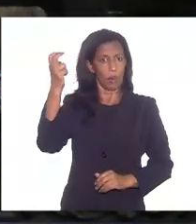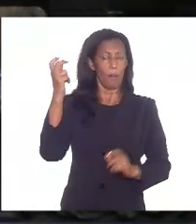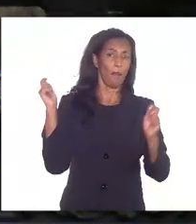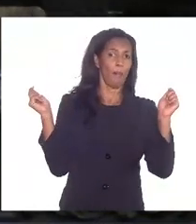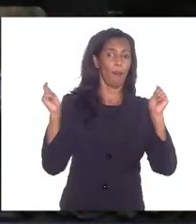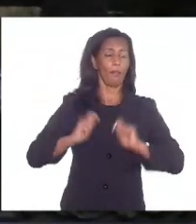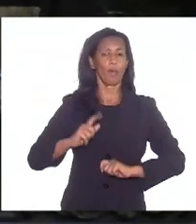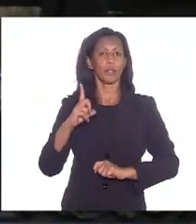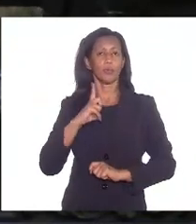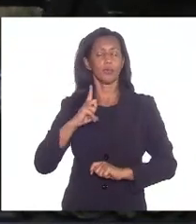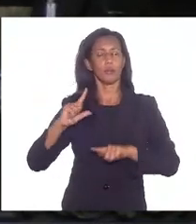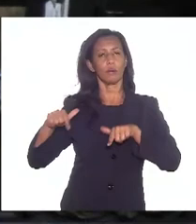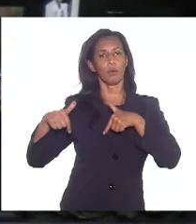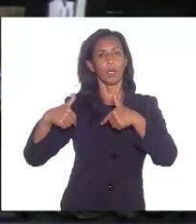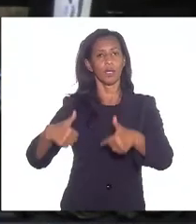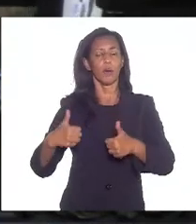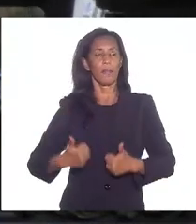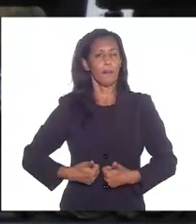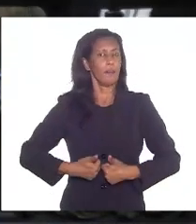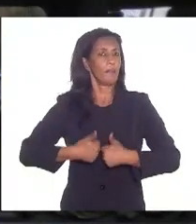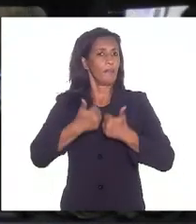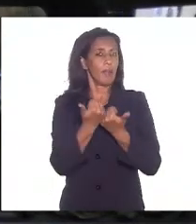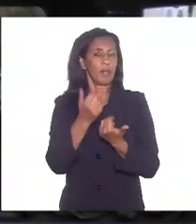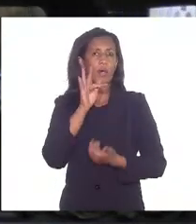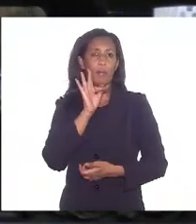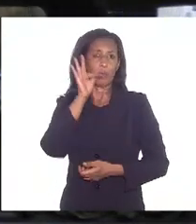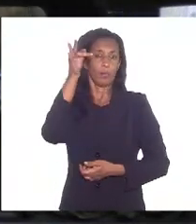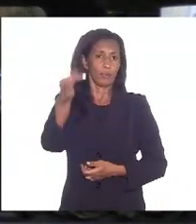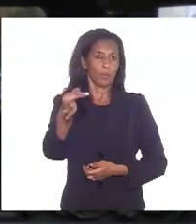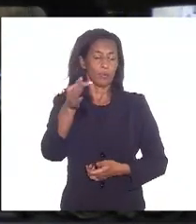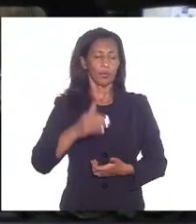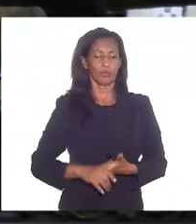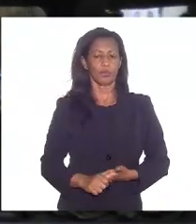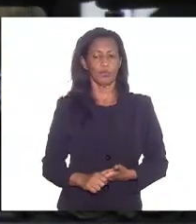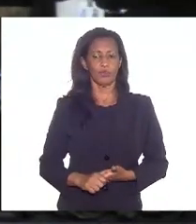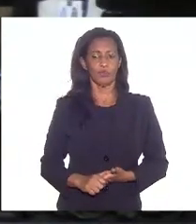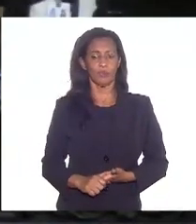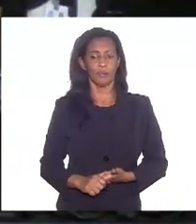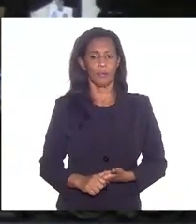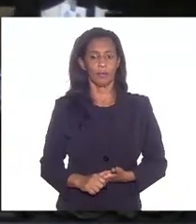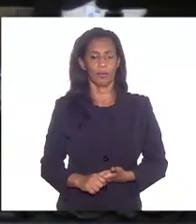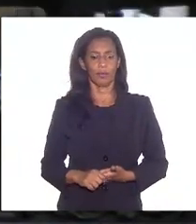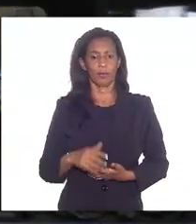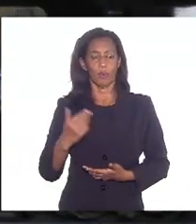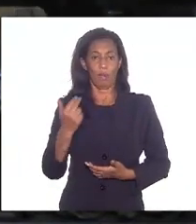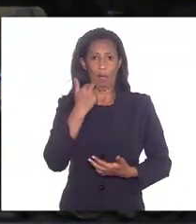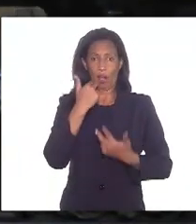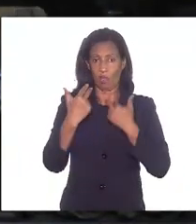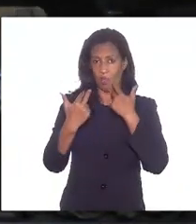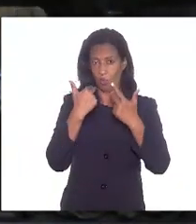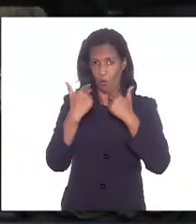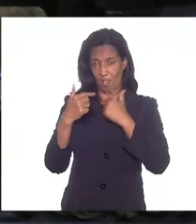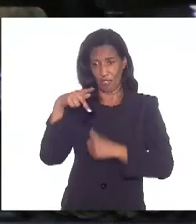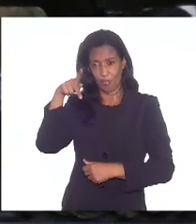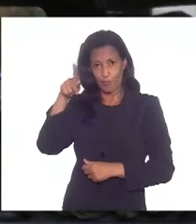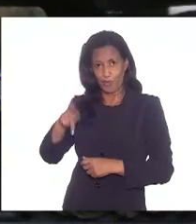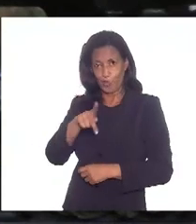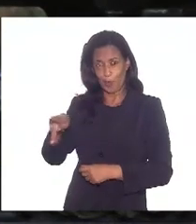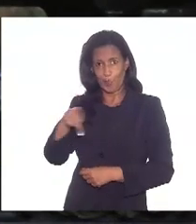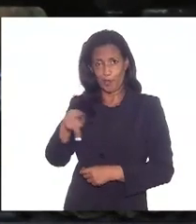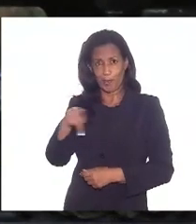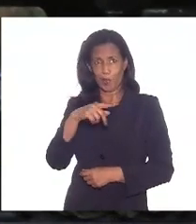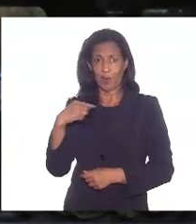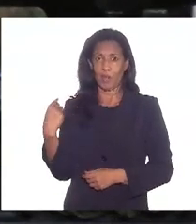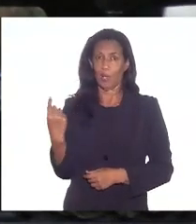ter uma atuação melhor para o futuro. Porque, usando a linguagem popular, o que nós